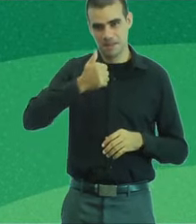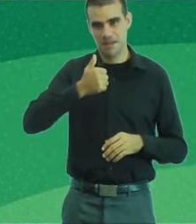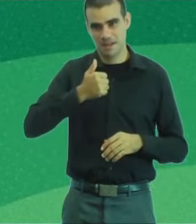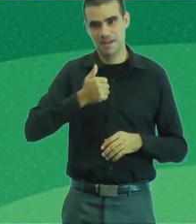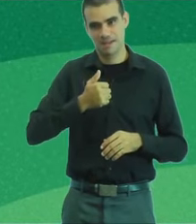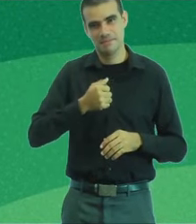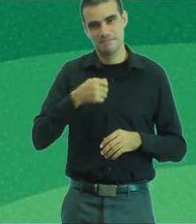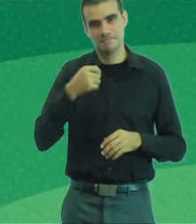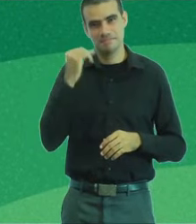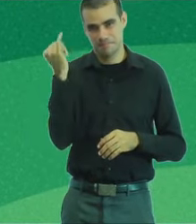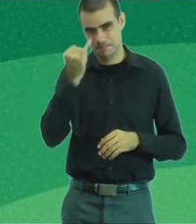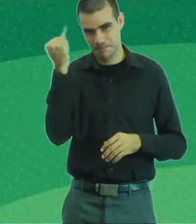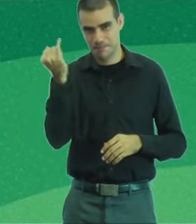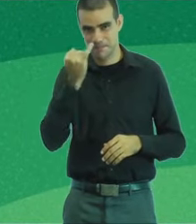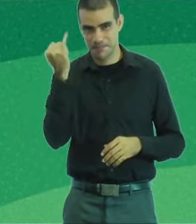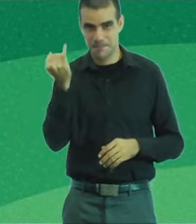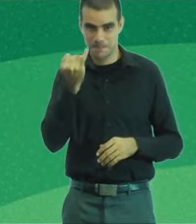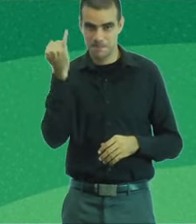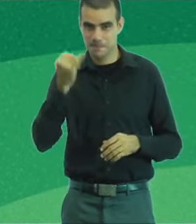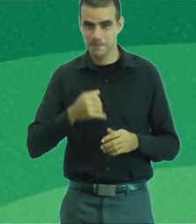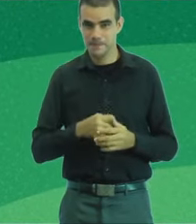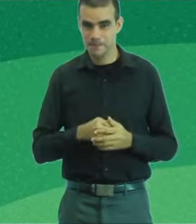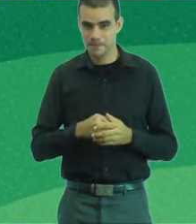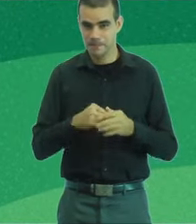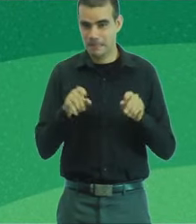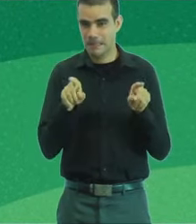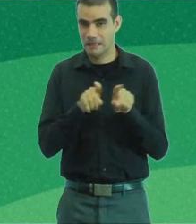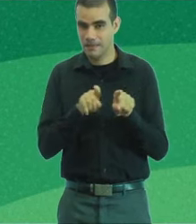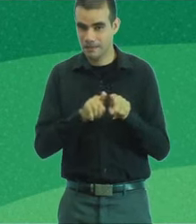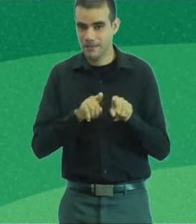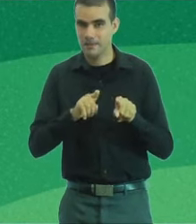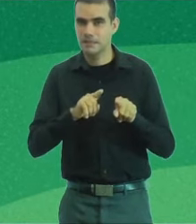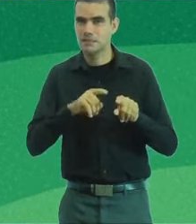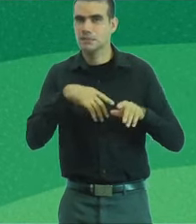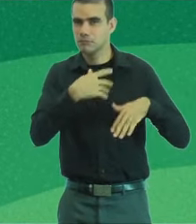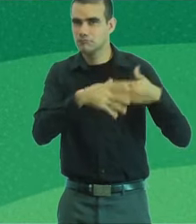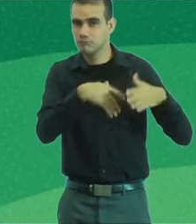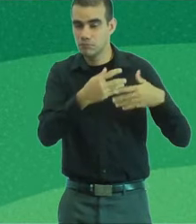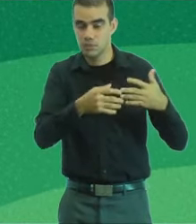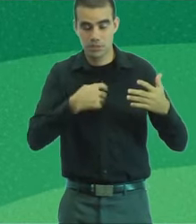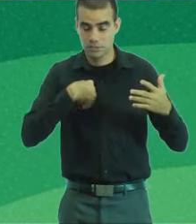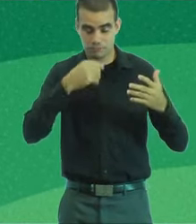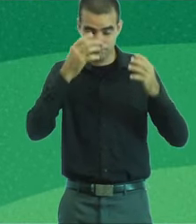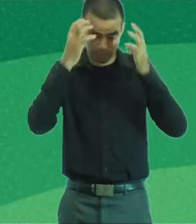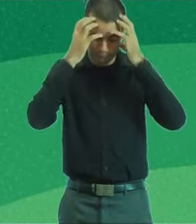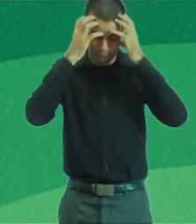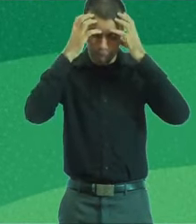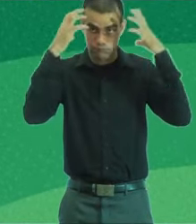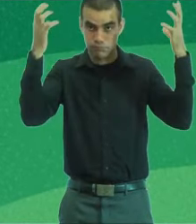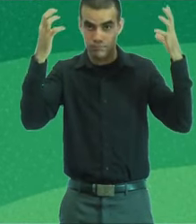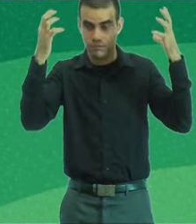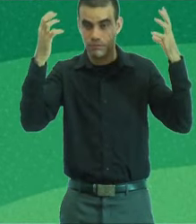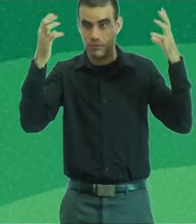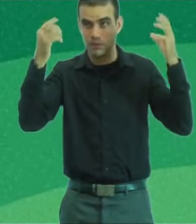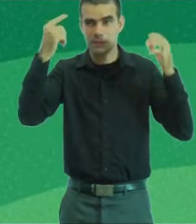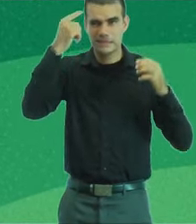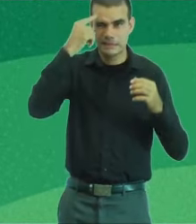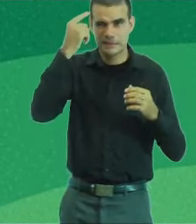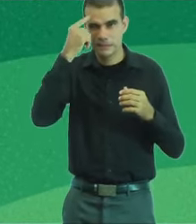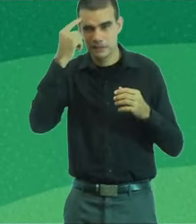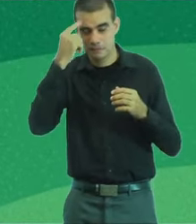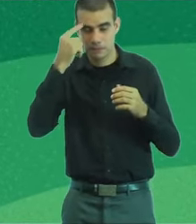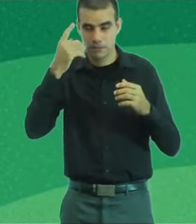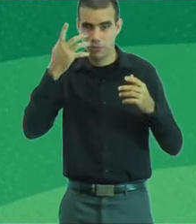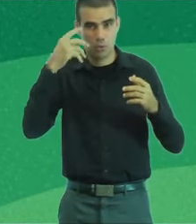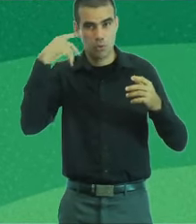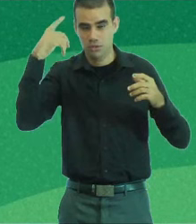faz parte e nesse período que eu tava surtando assim tava pensando em várias coisas muito